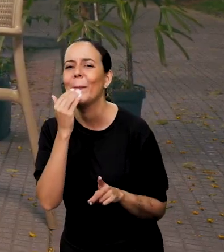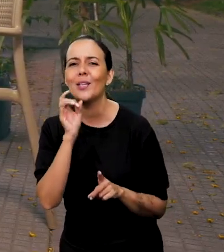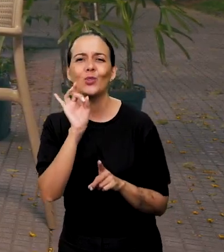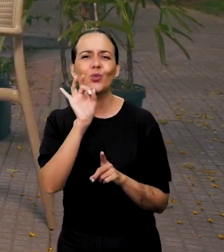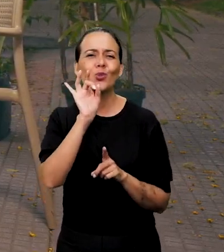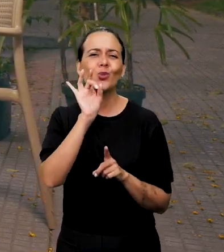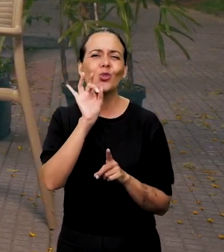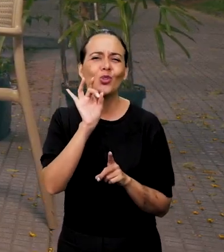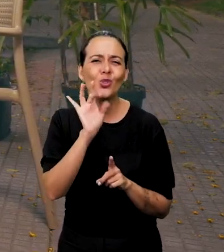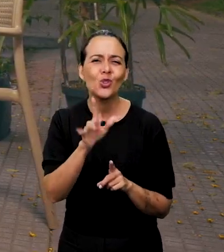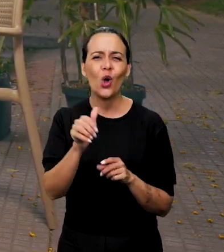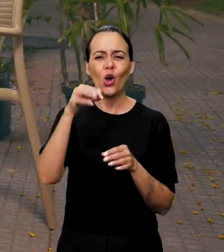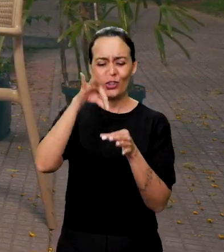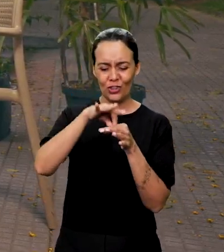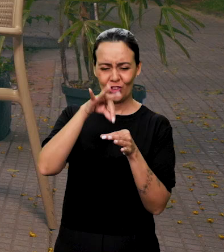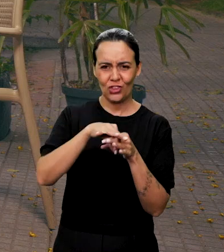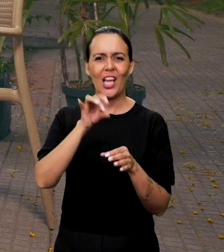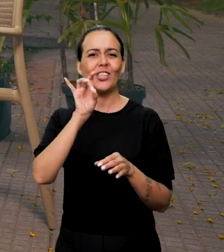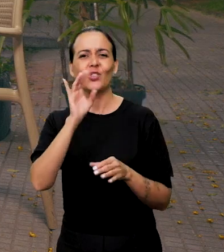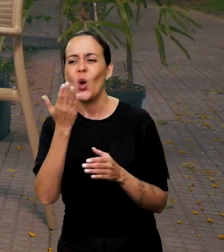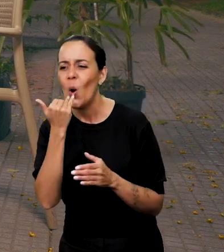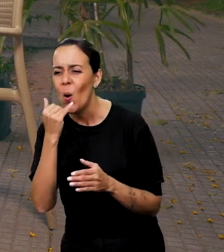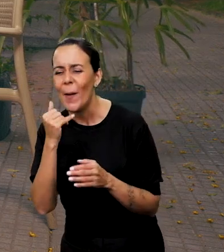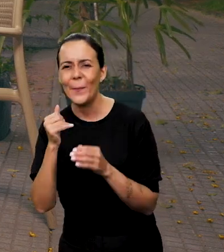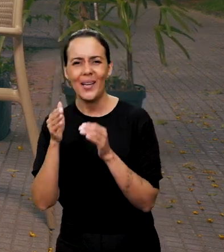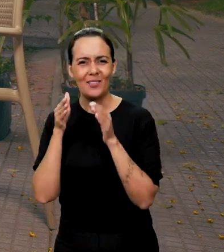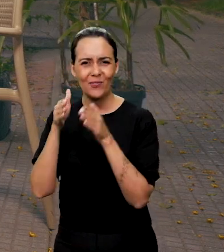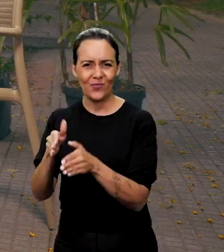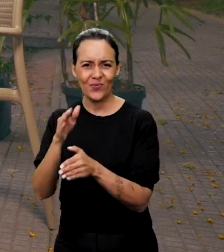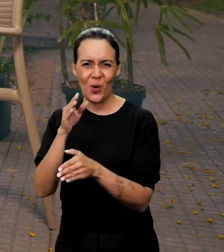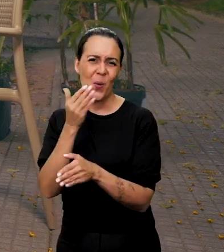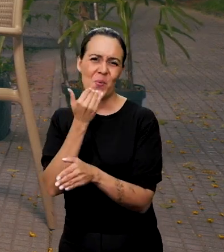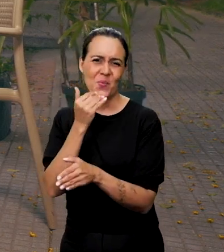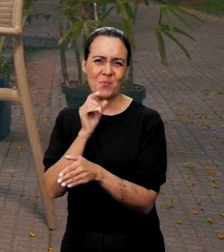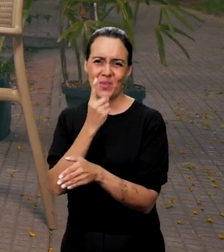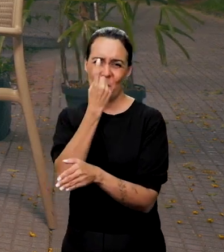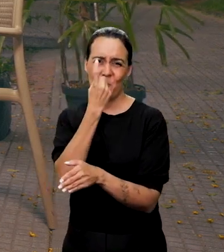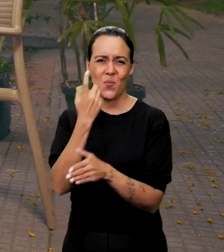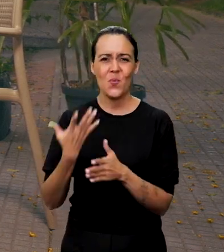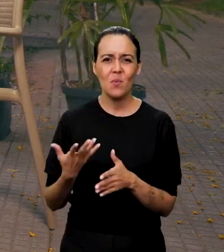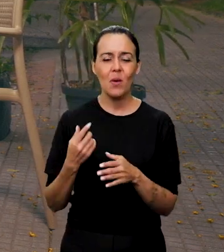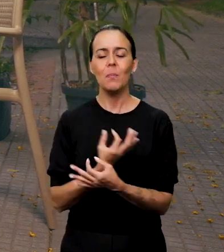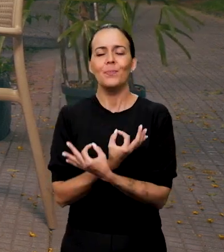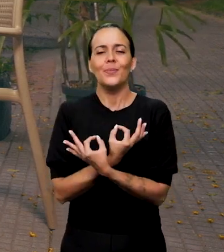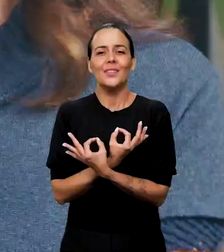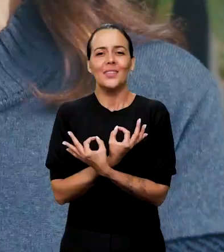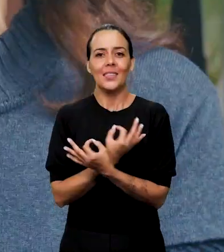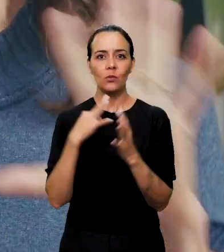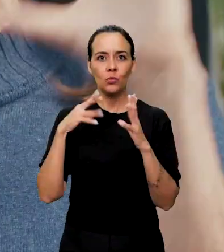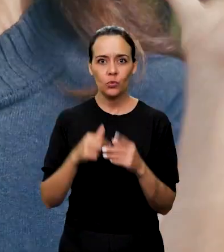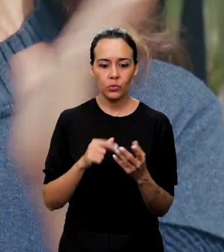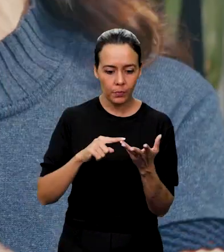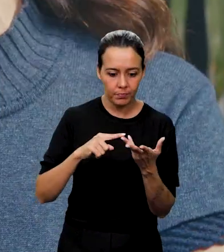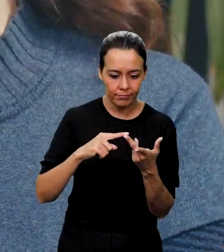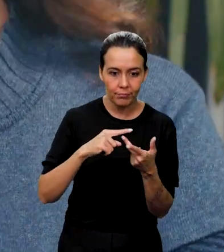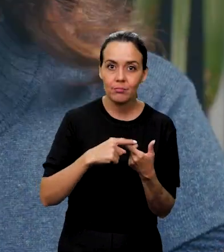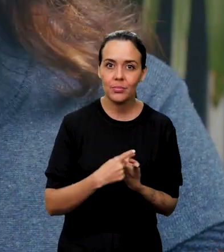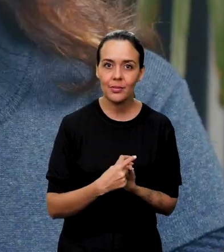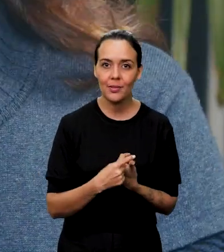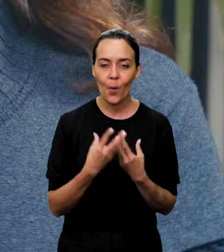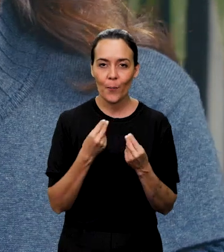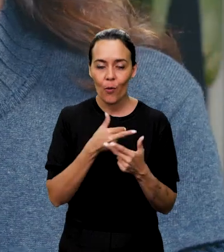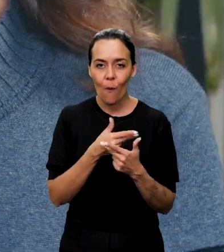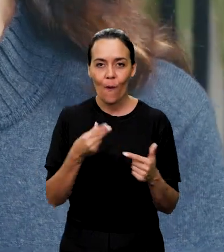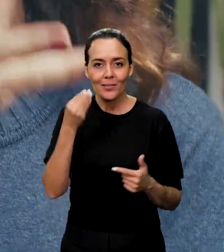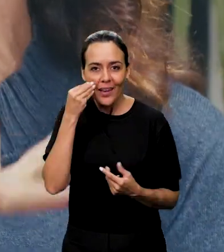chá de amora, parti para reza braba, para meditação, enfim. E hoje tá, ainda bem,